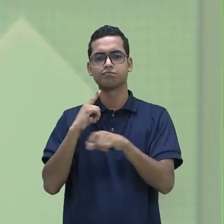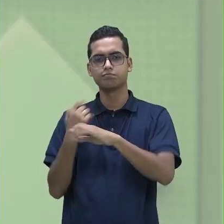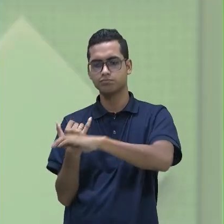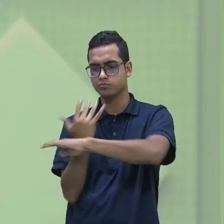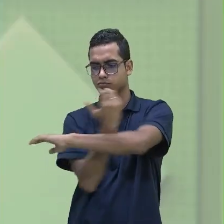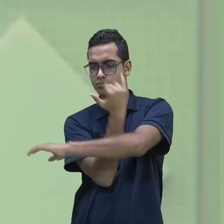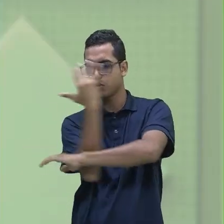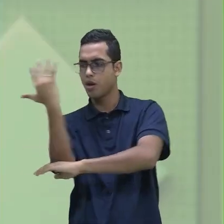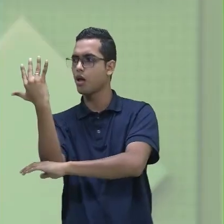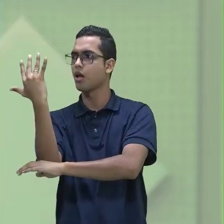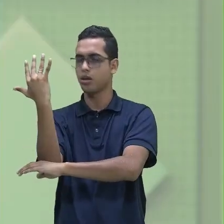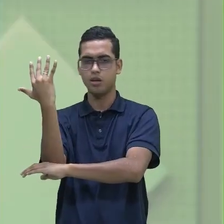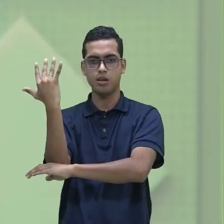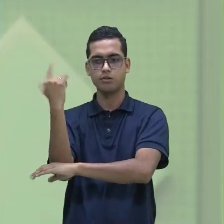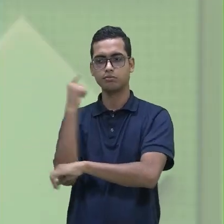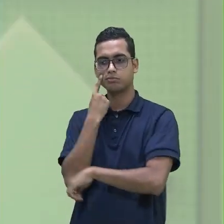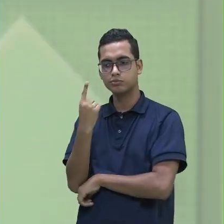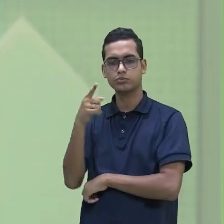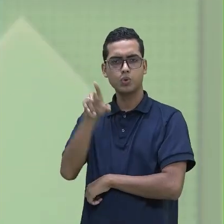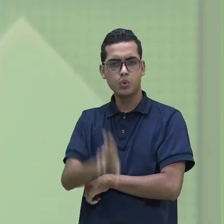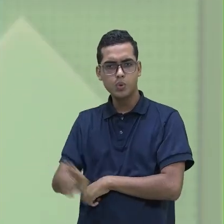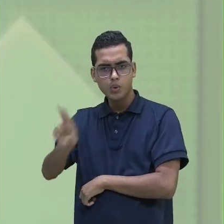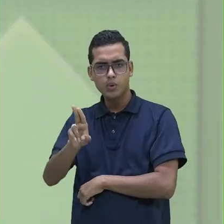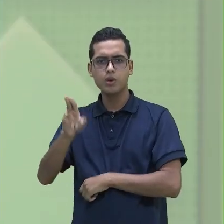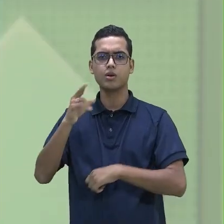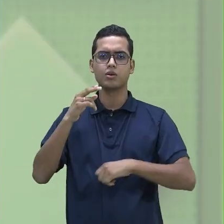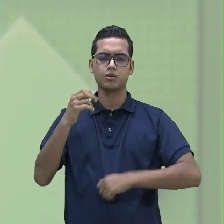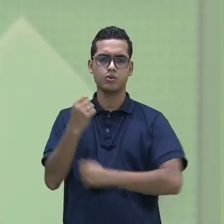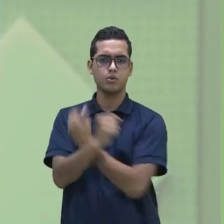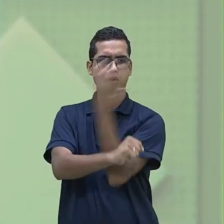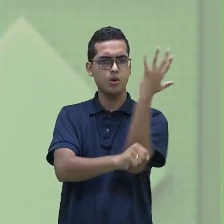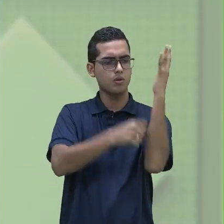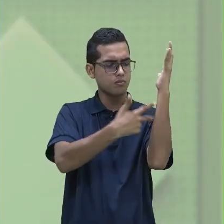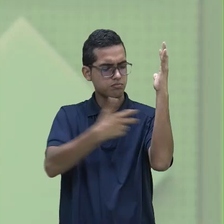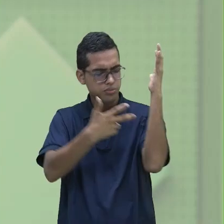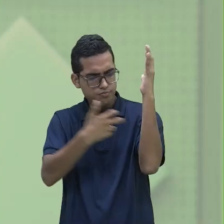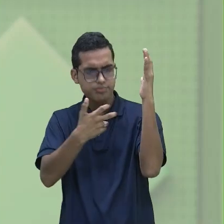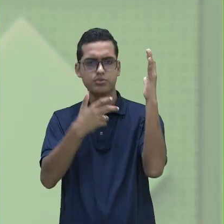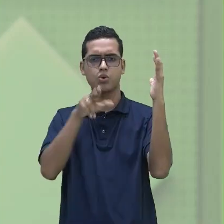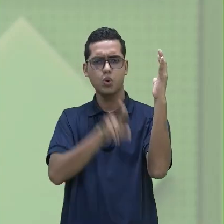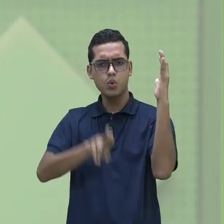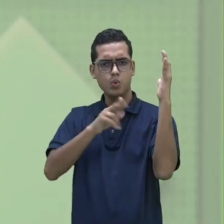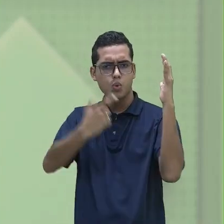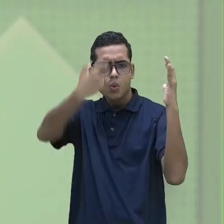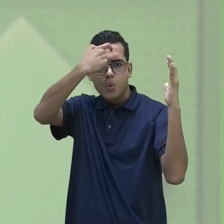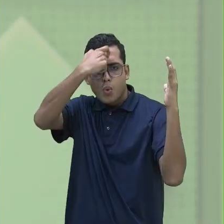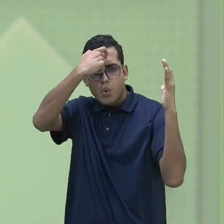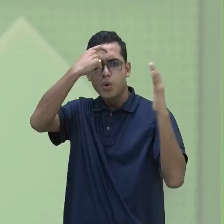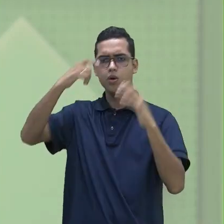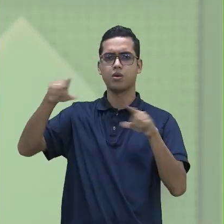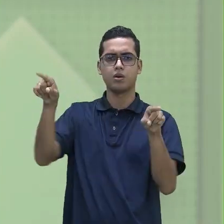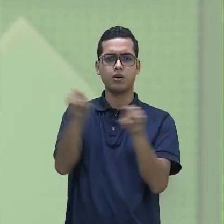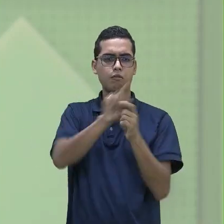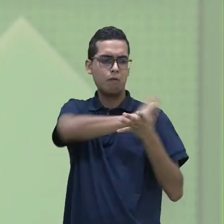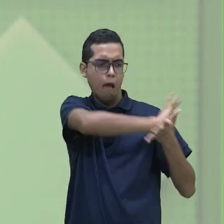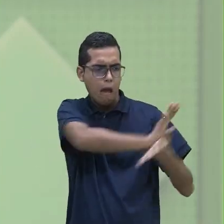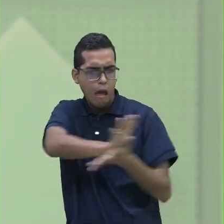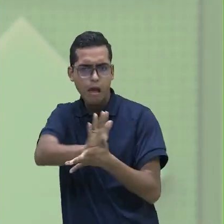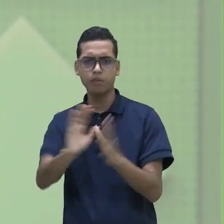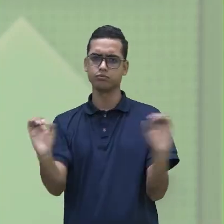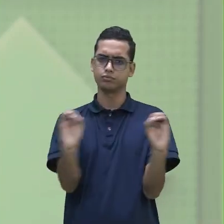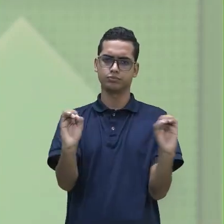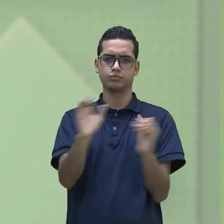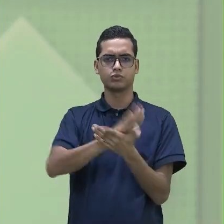na floresta, uso de modo extrativista, né, que não mate a planta,